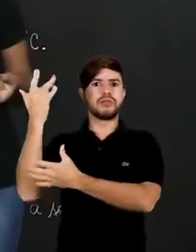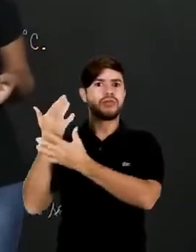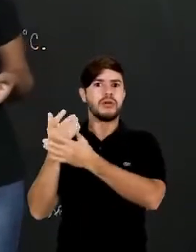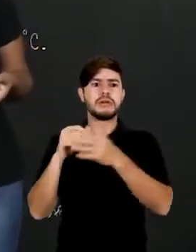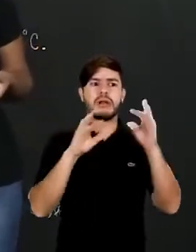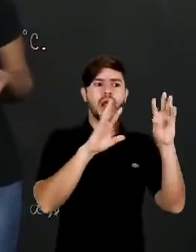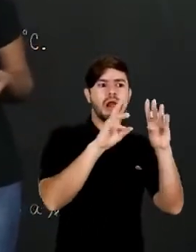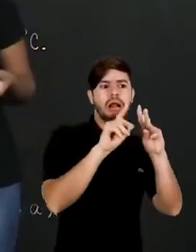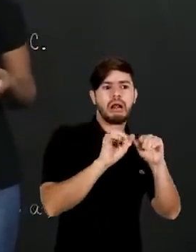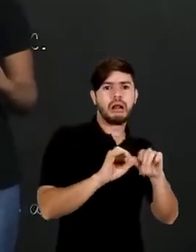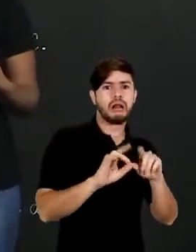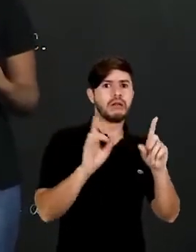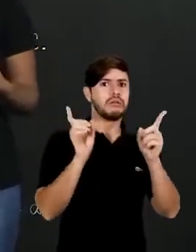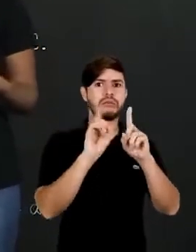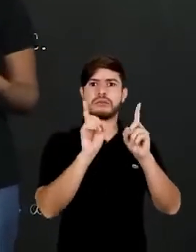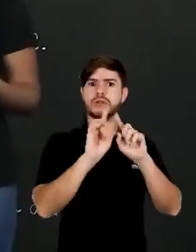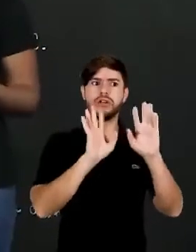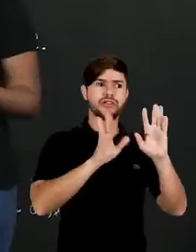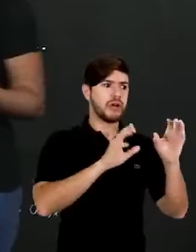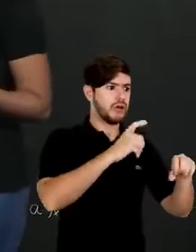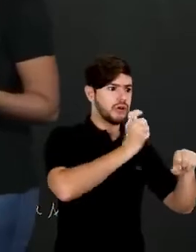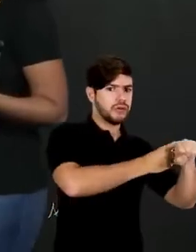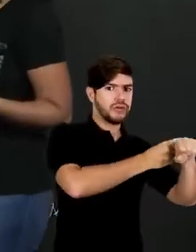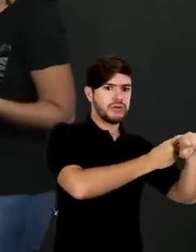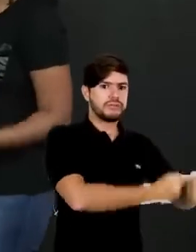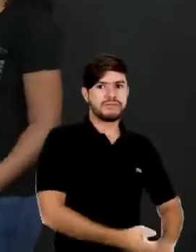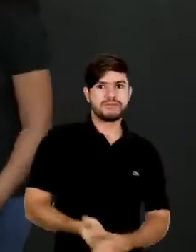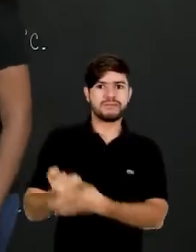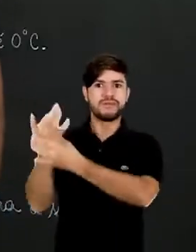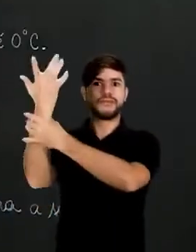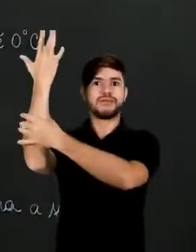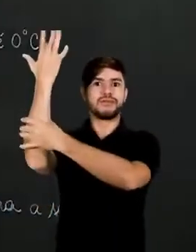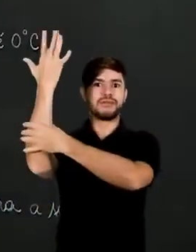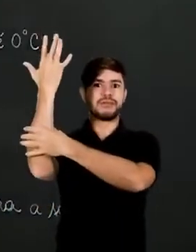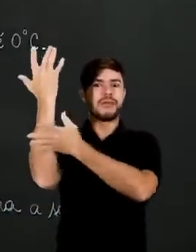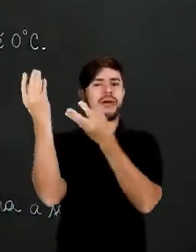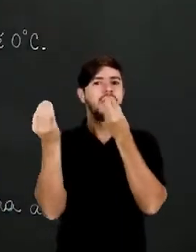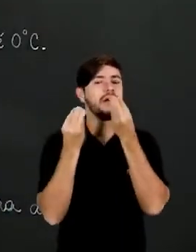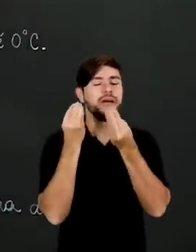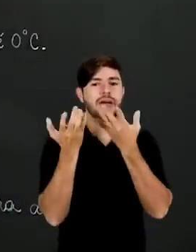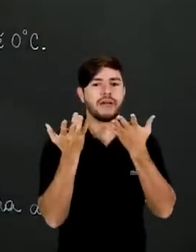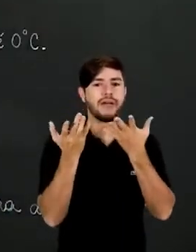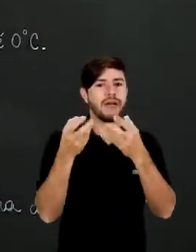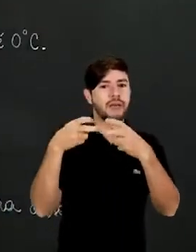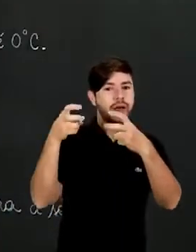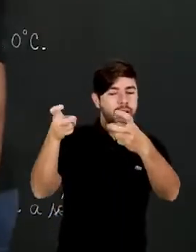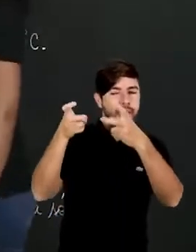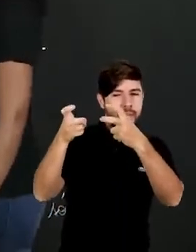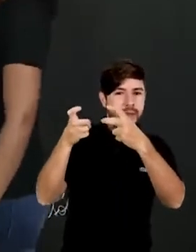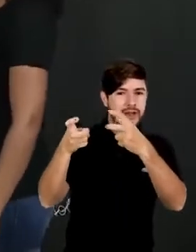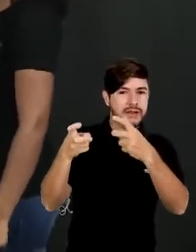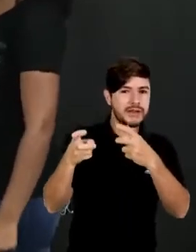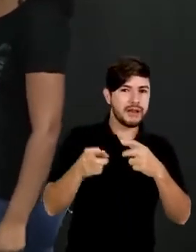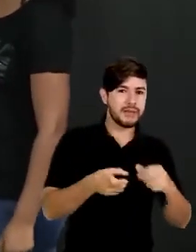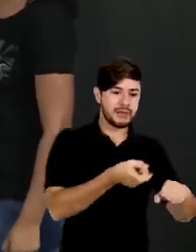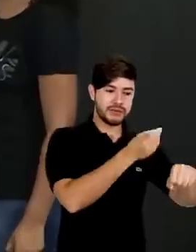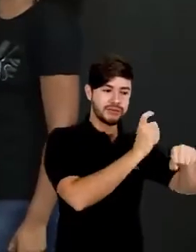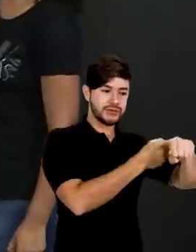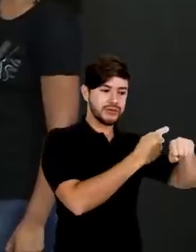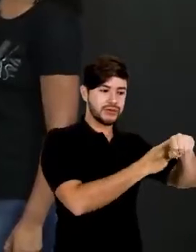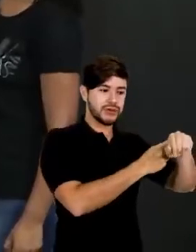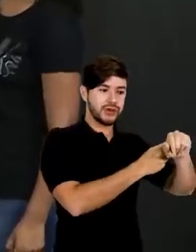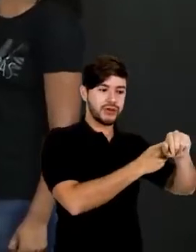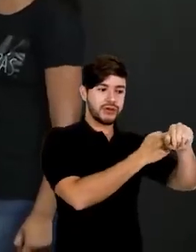antes, direto de sólido para gasoso. E reparem, tanto quando vai do sólido direto